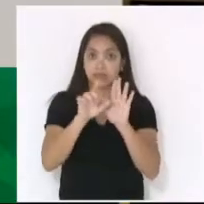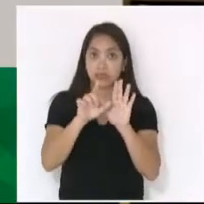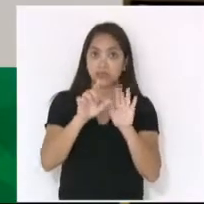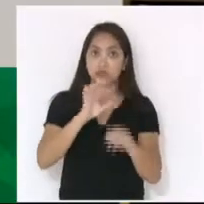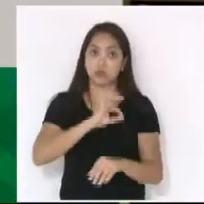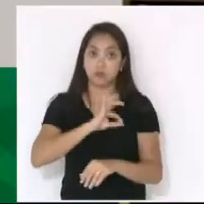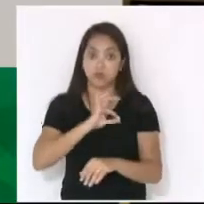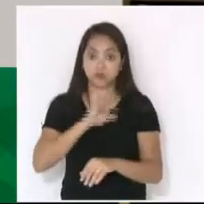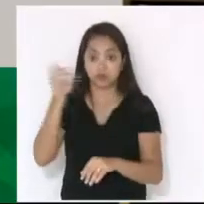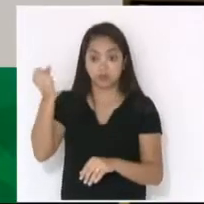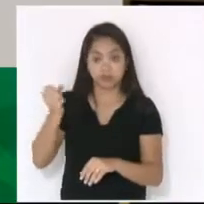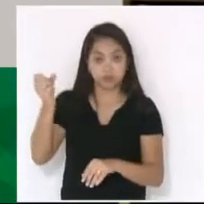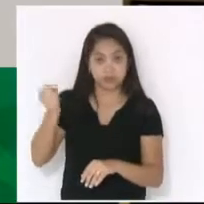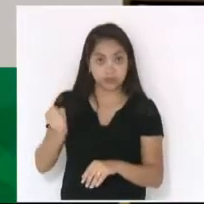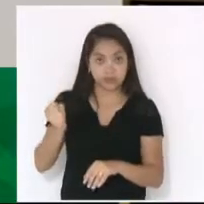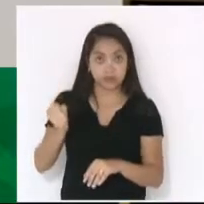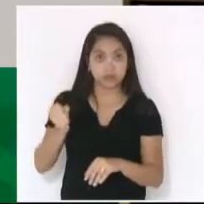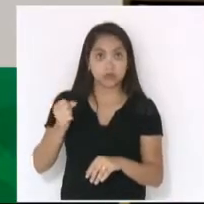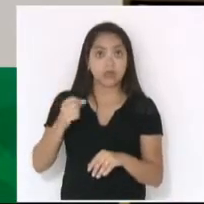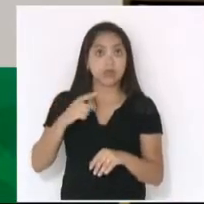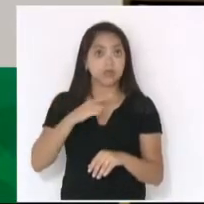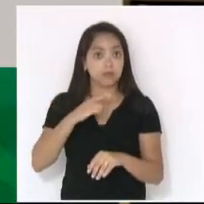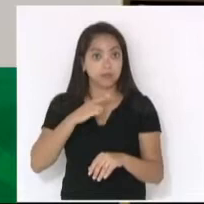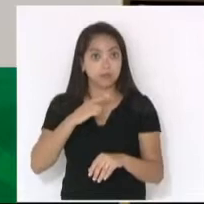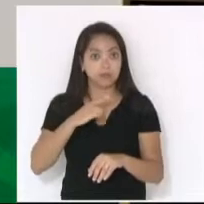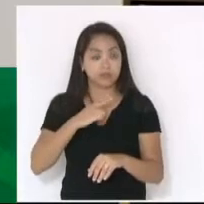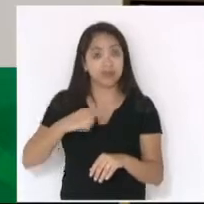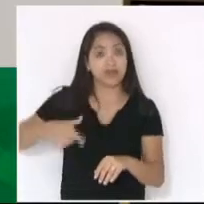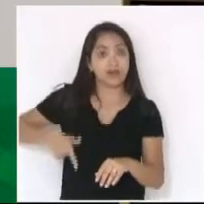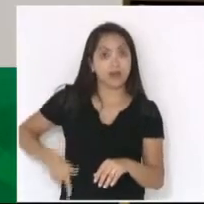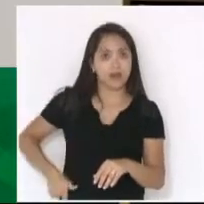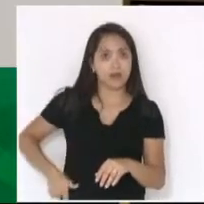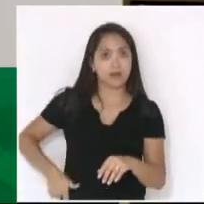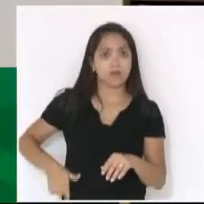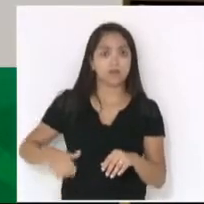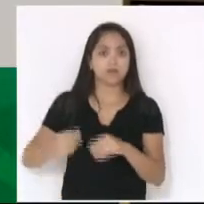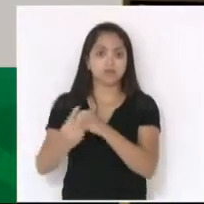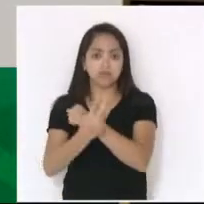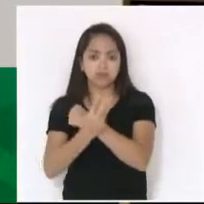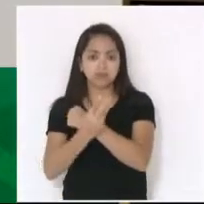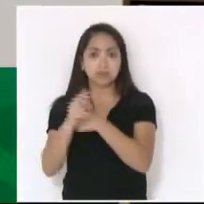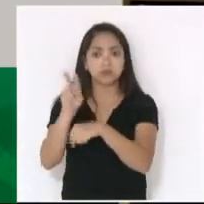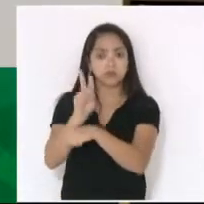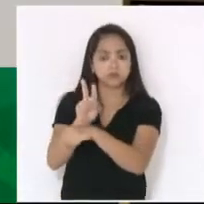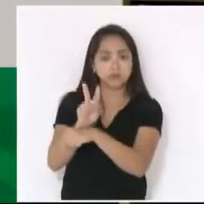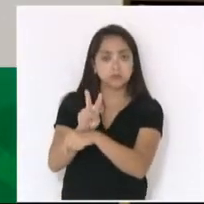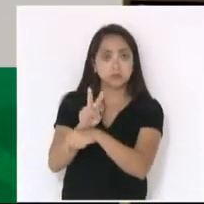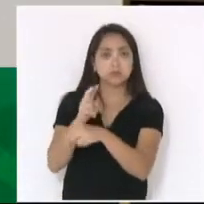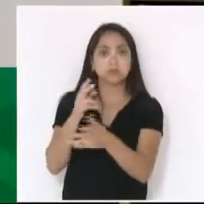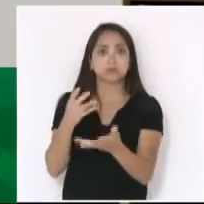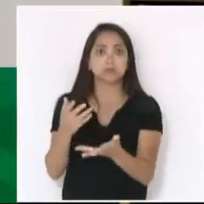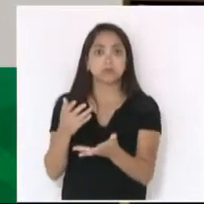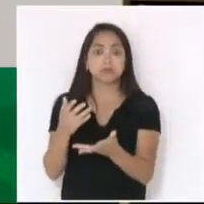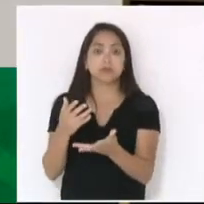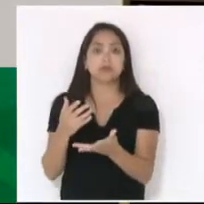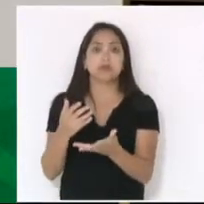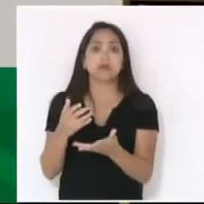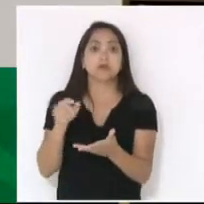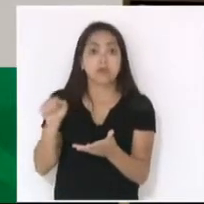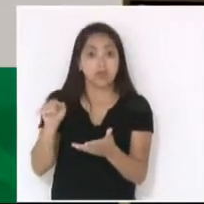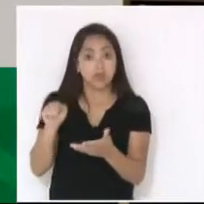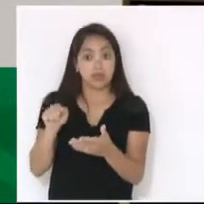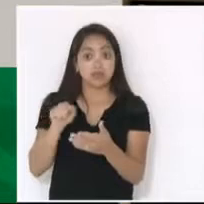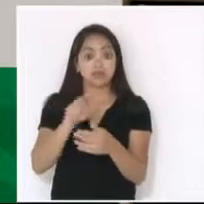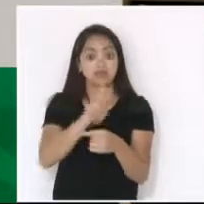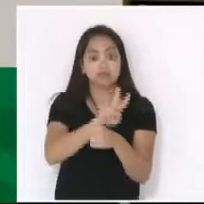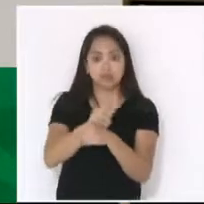aposentado leve para casa a sua arma em cima de proteção porque querendo ou não ele é um homem